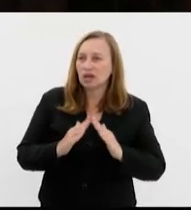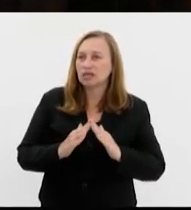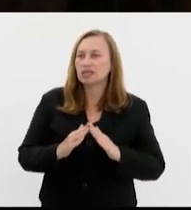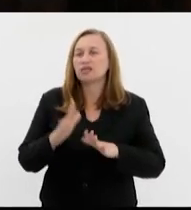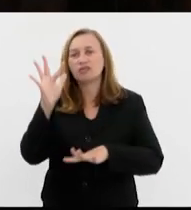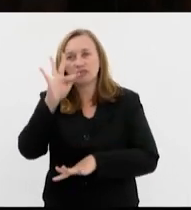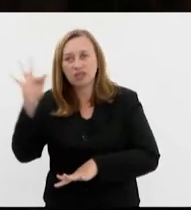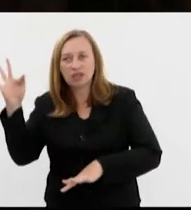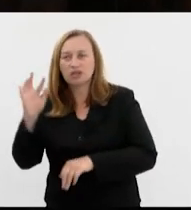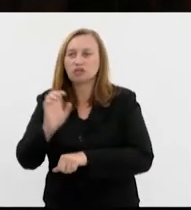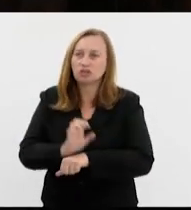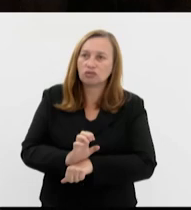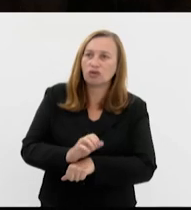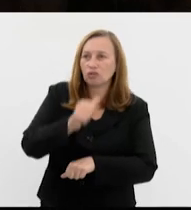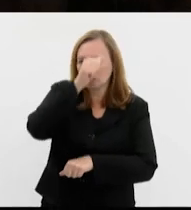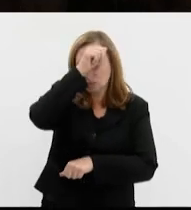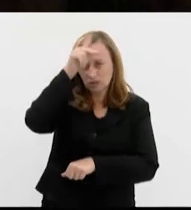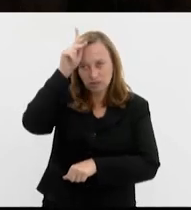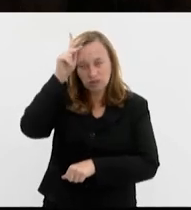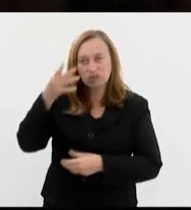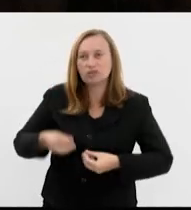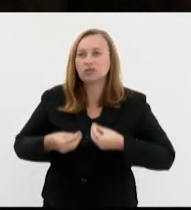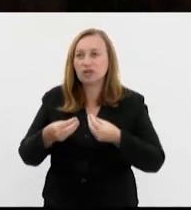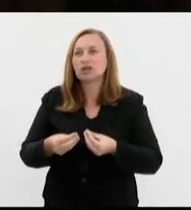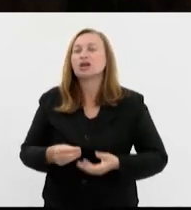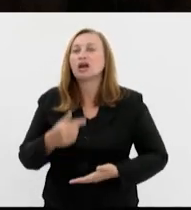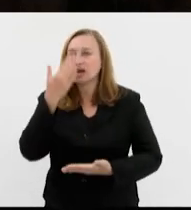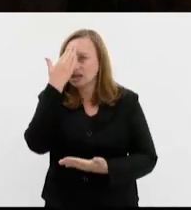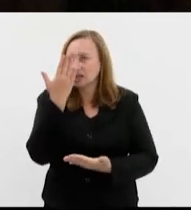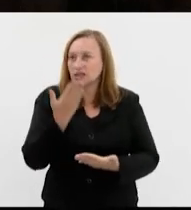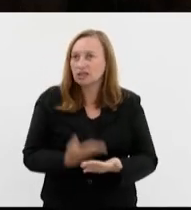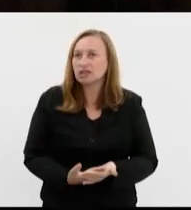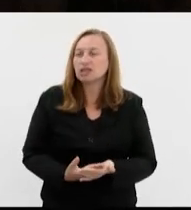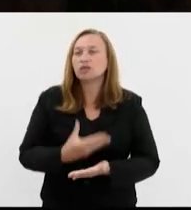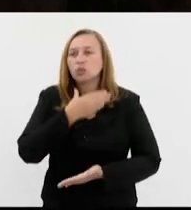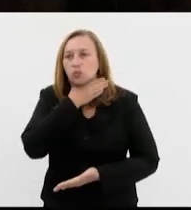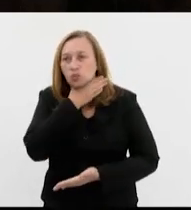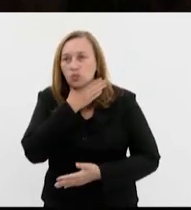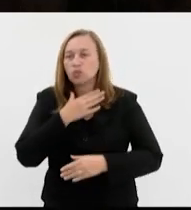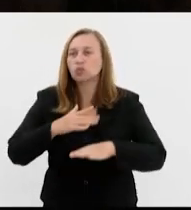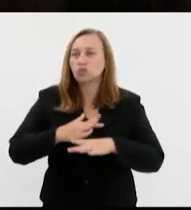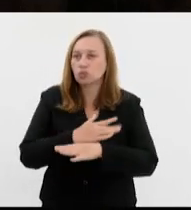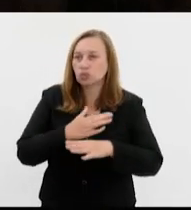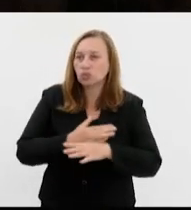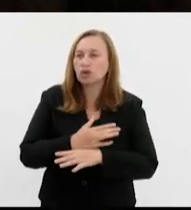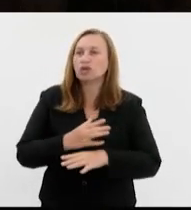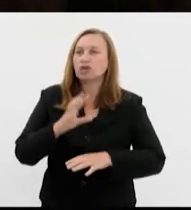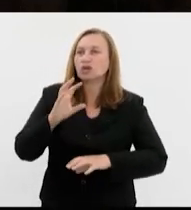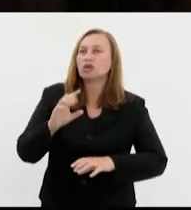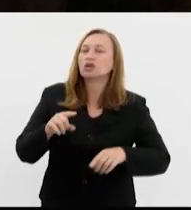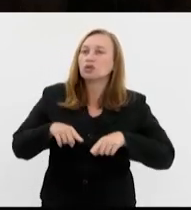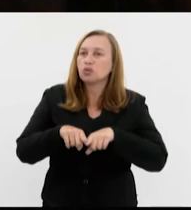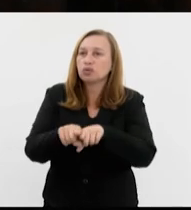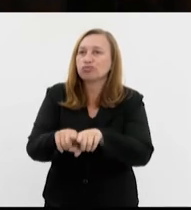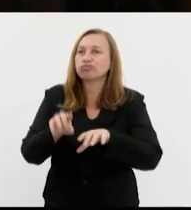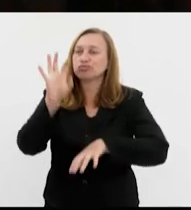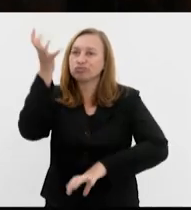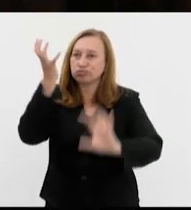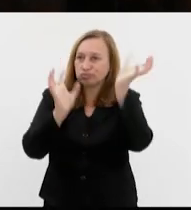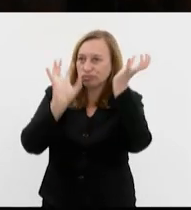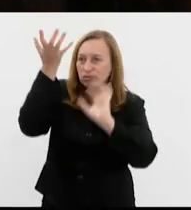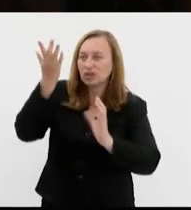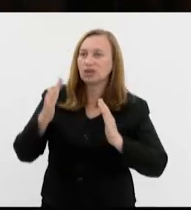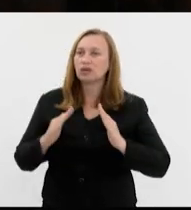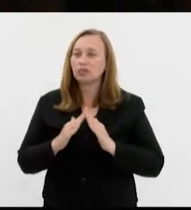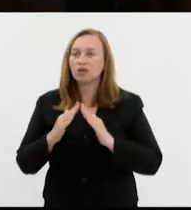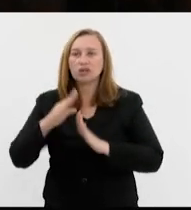federais, estaduais ou municipais, que são entregues. A gente acredita que a crise urbana encontrou a crise climática e a questão da habitação é